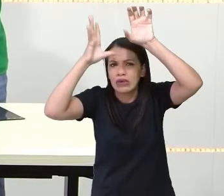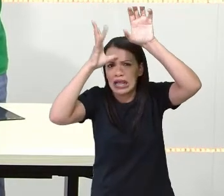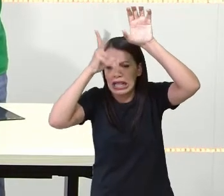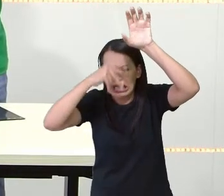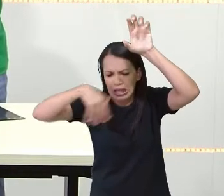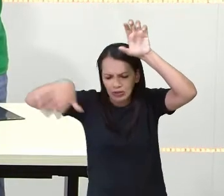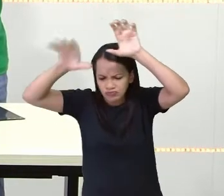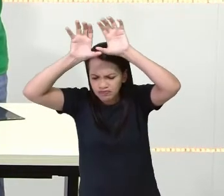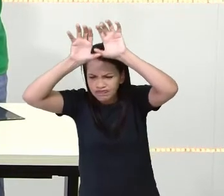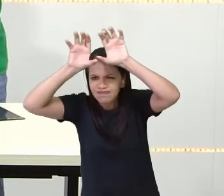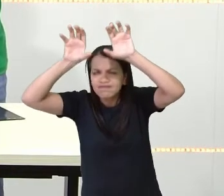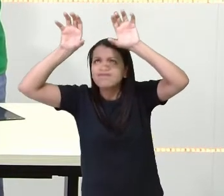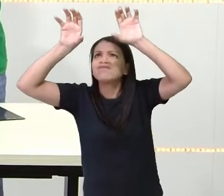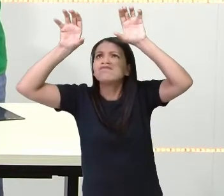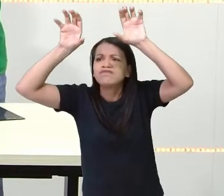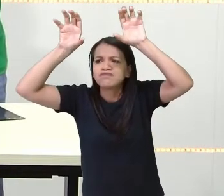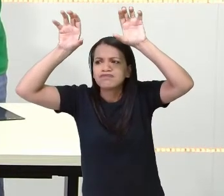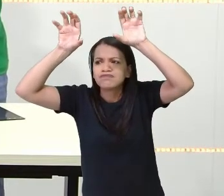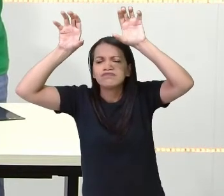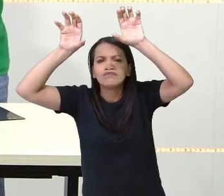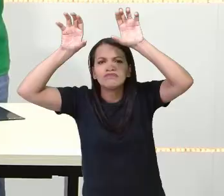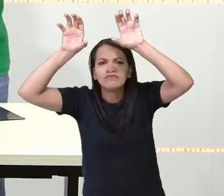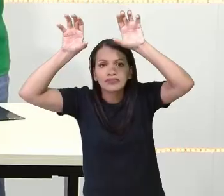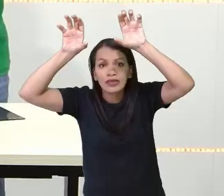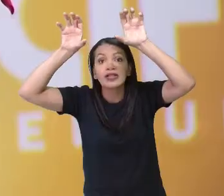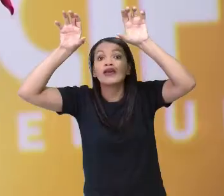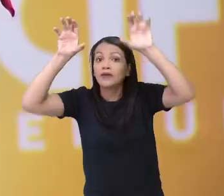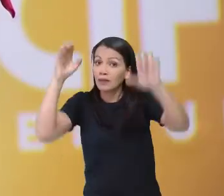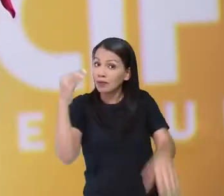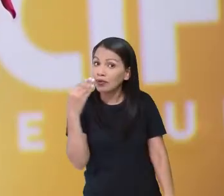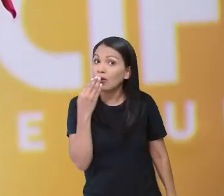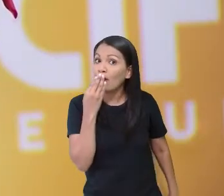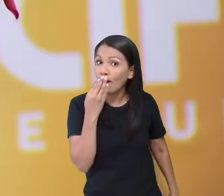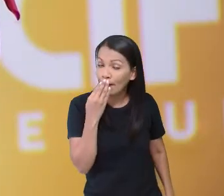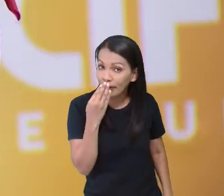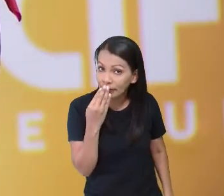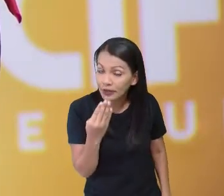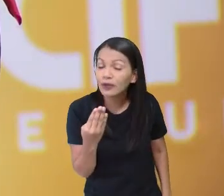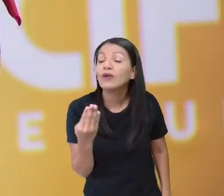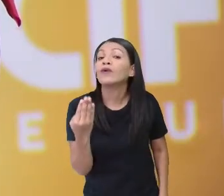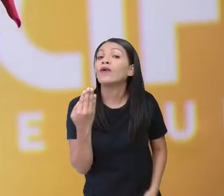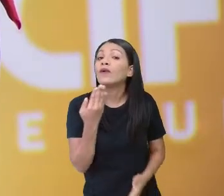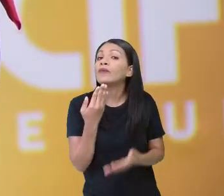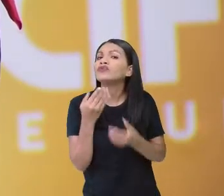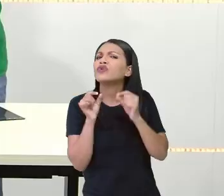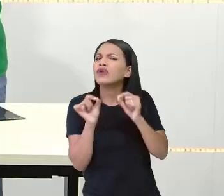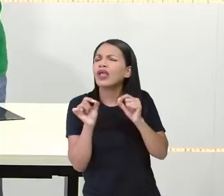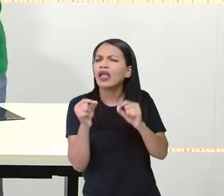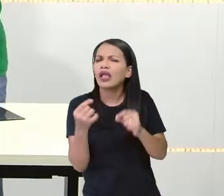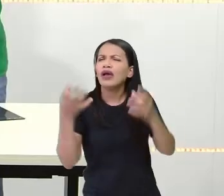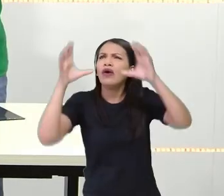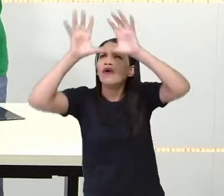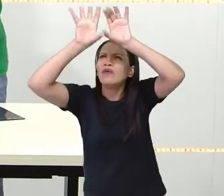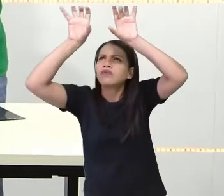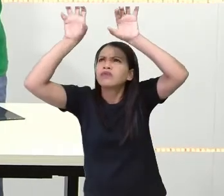hora que a nuvem parou, como prometido, ela começou a derramar